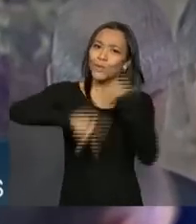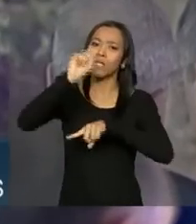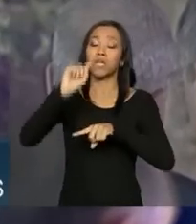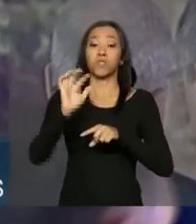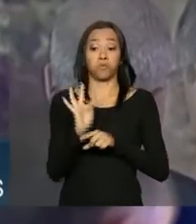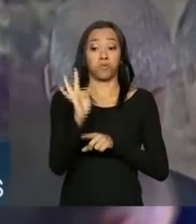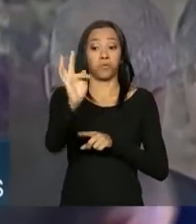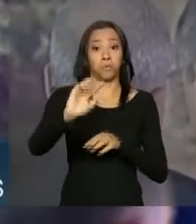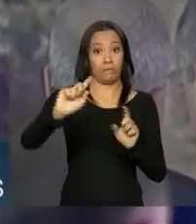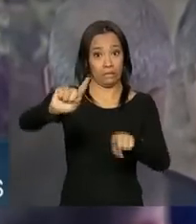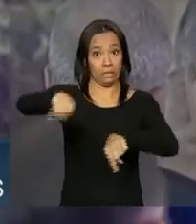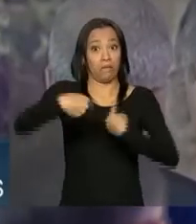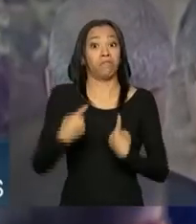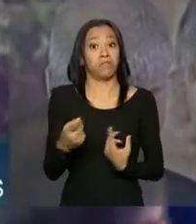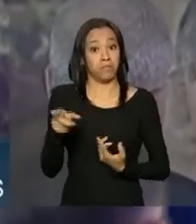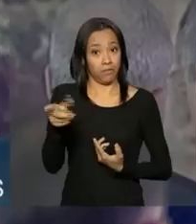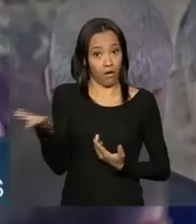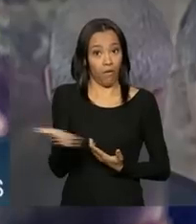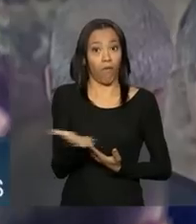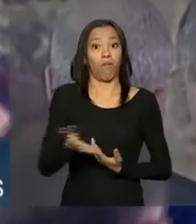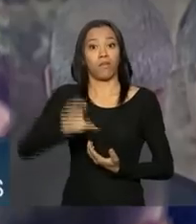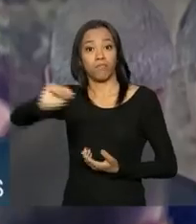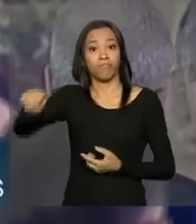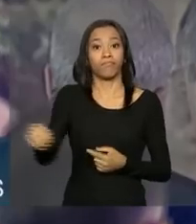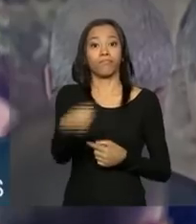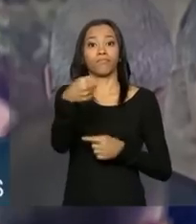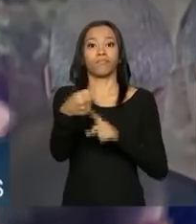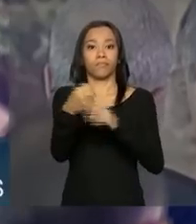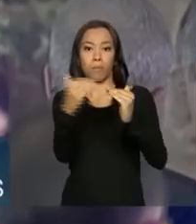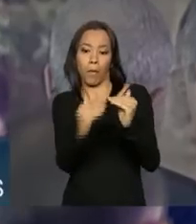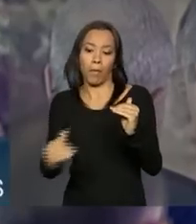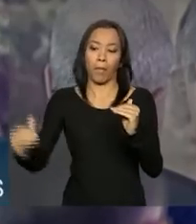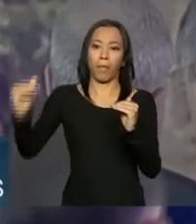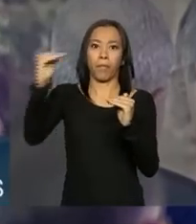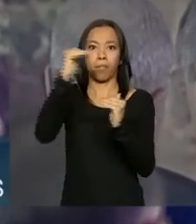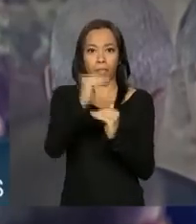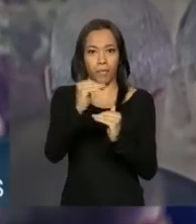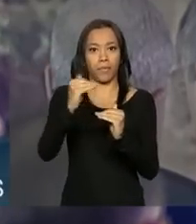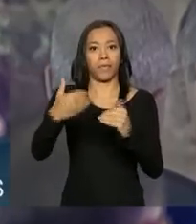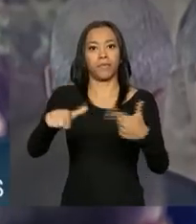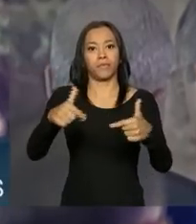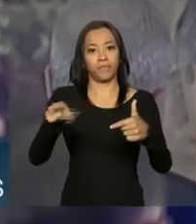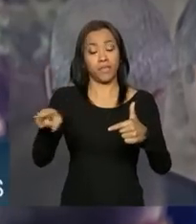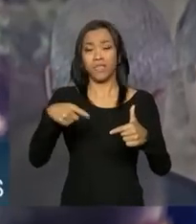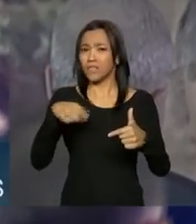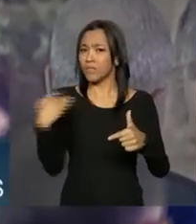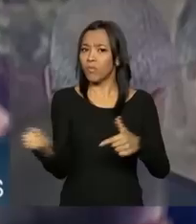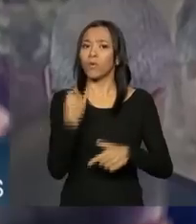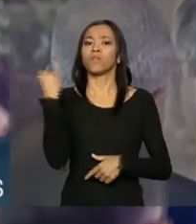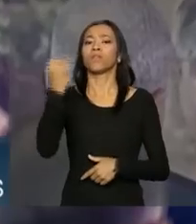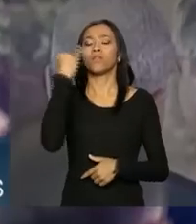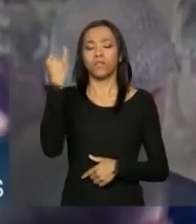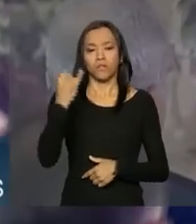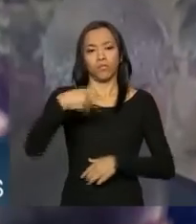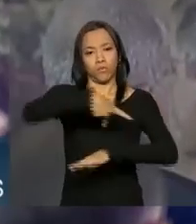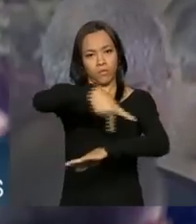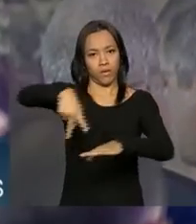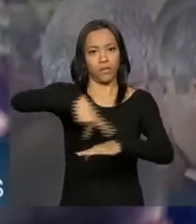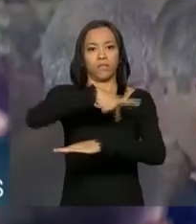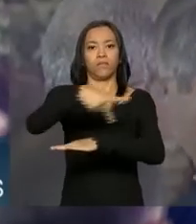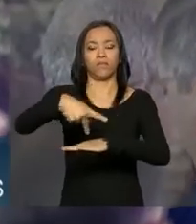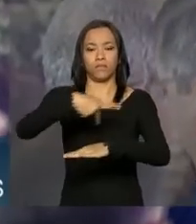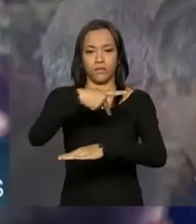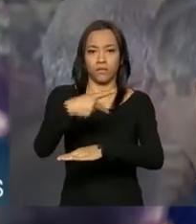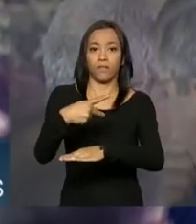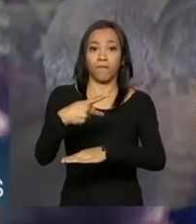que enfrentarão a partir de agora e que são essenciais para o nosso país, para a